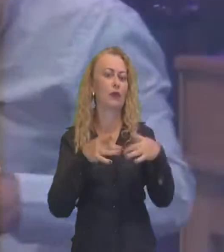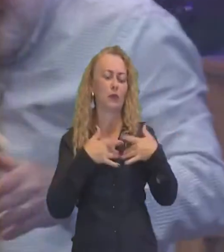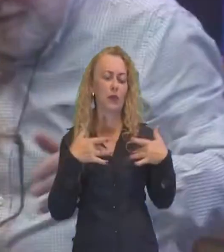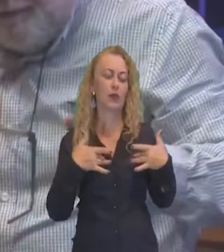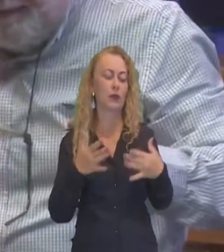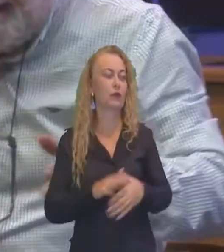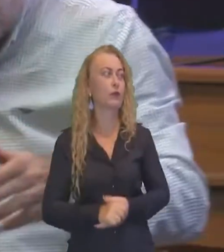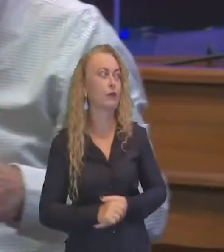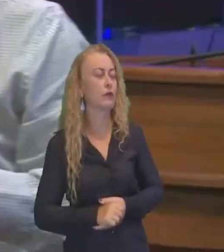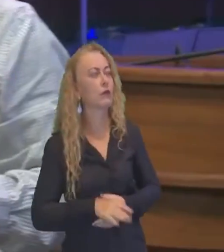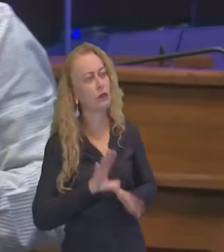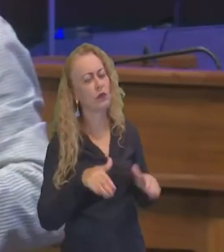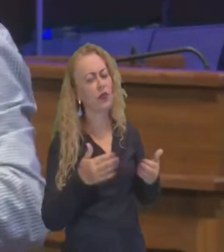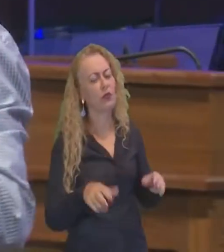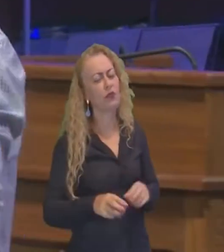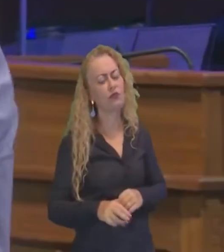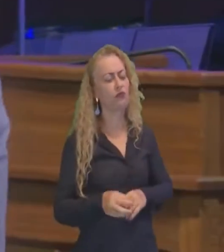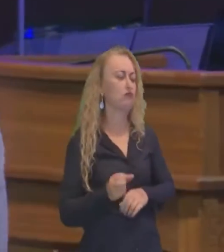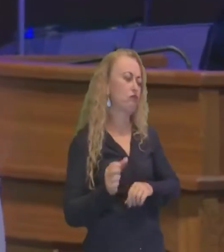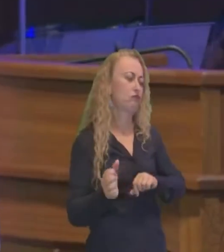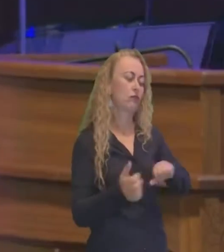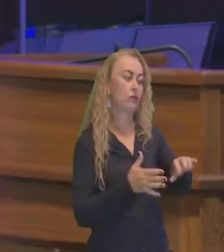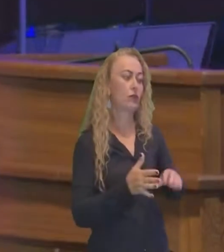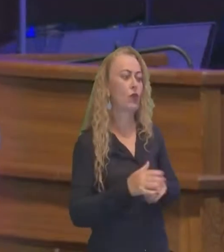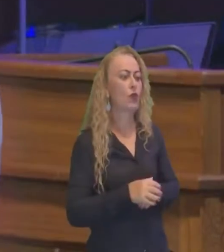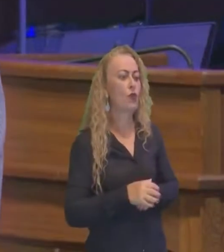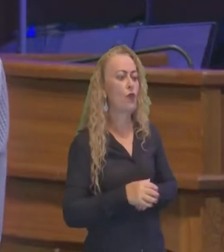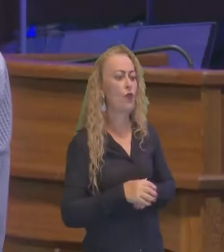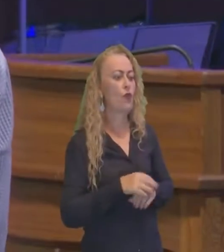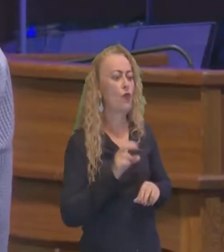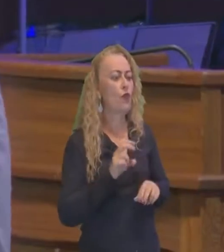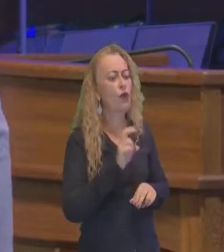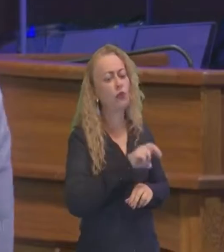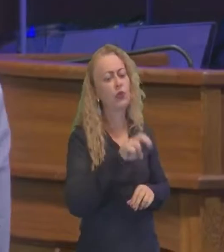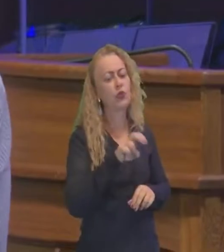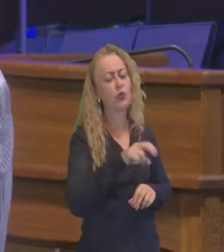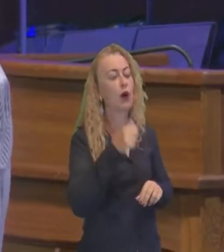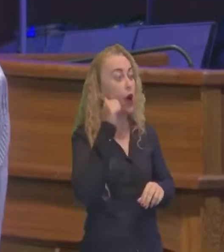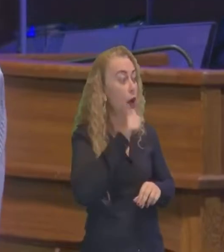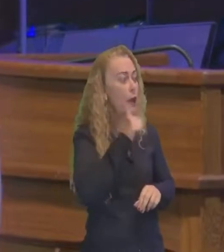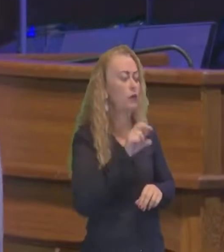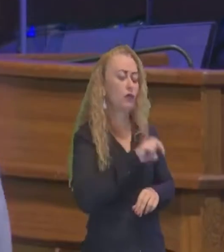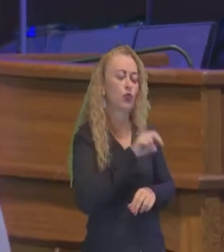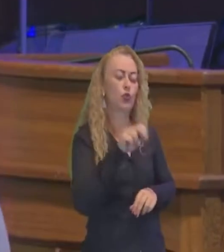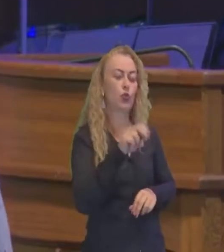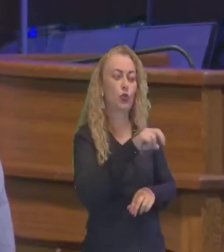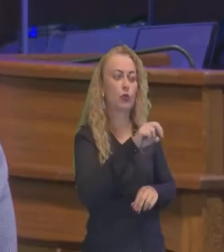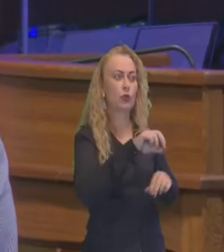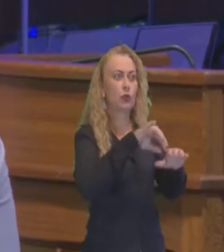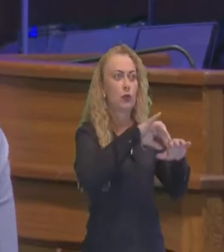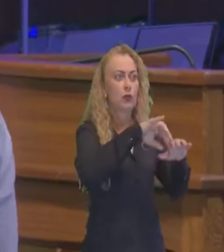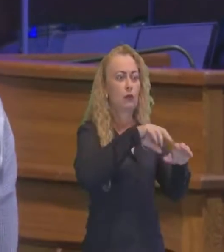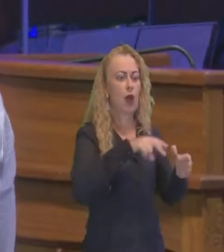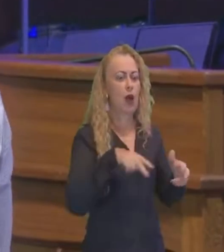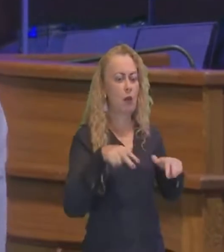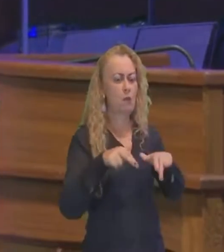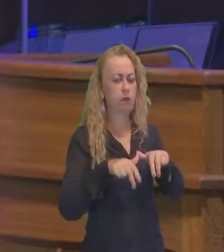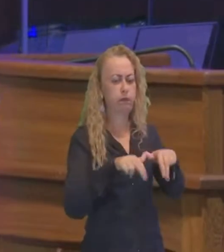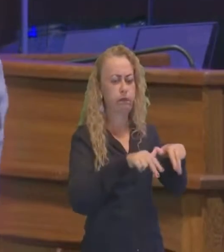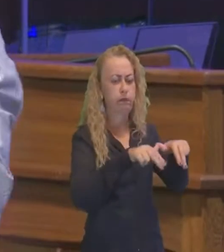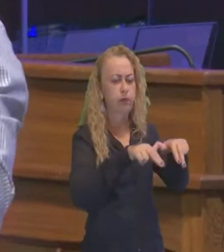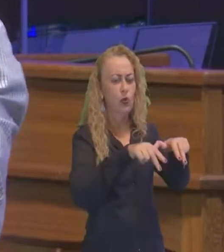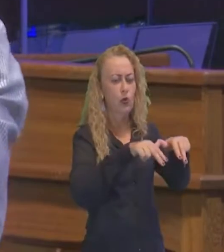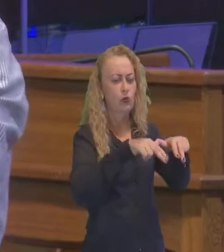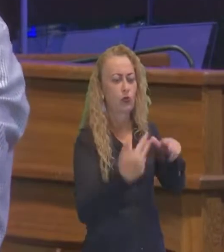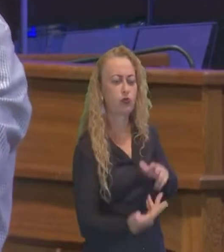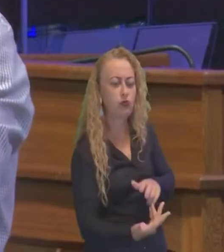estava andando na rua e de repente ela caiu, desmontou. Ela caiu, foi levada